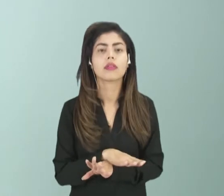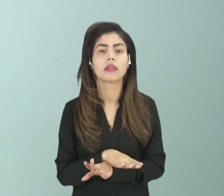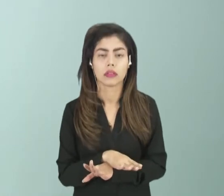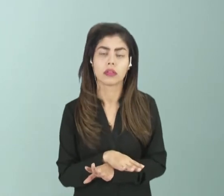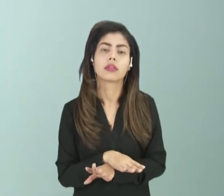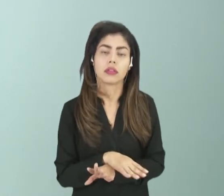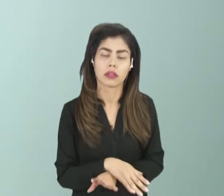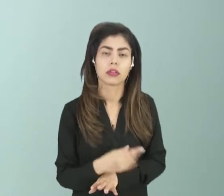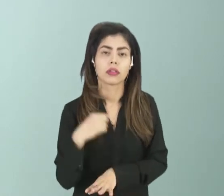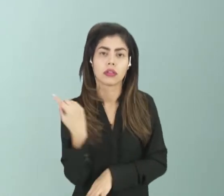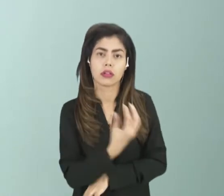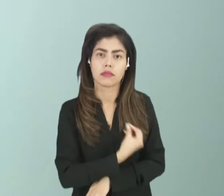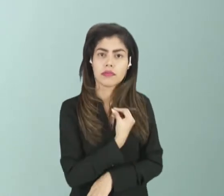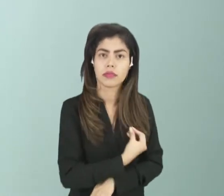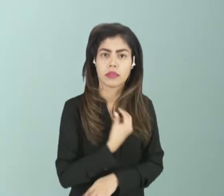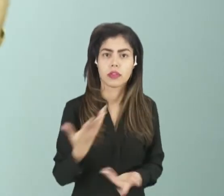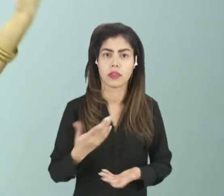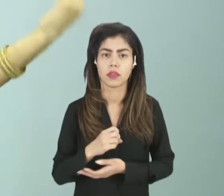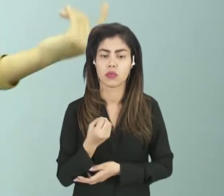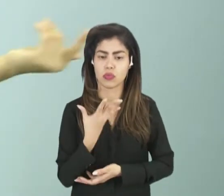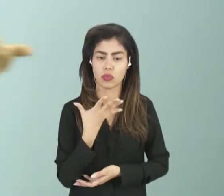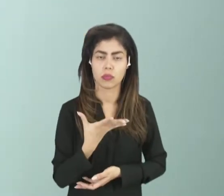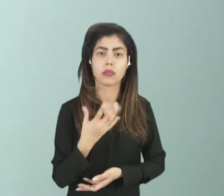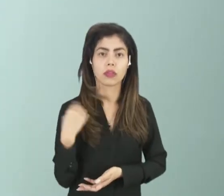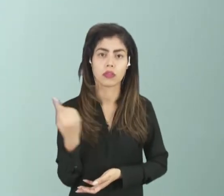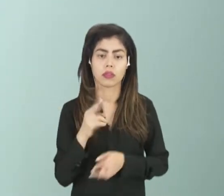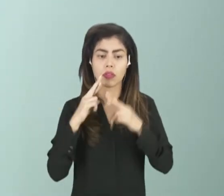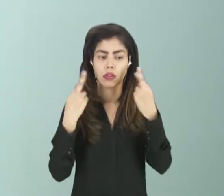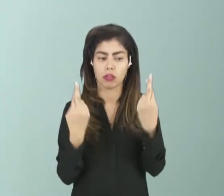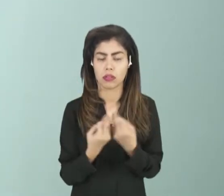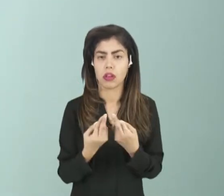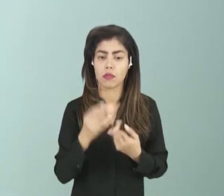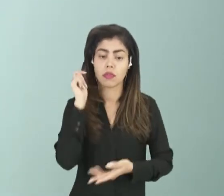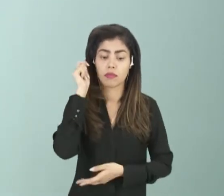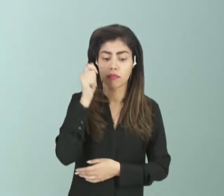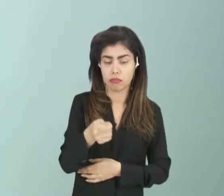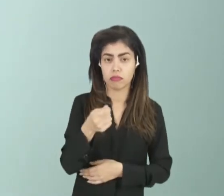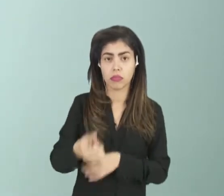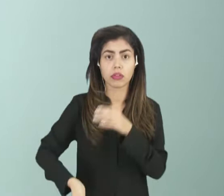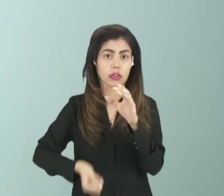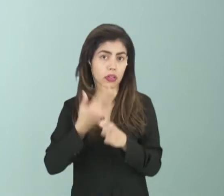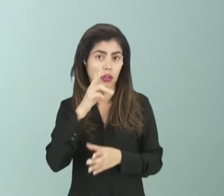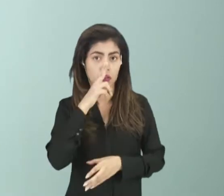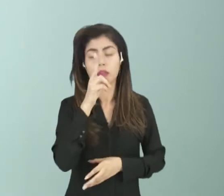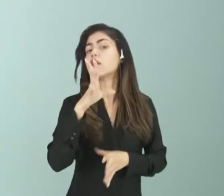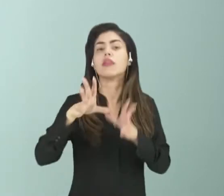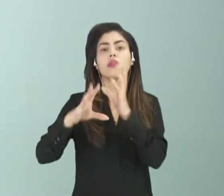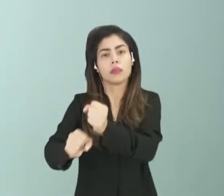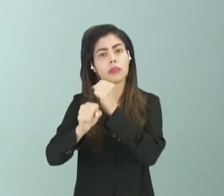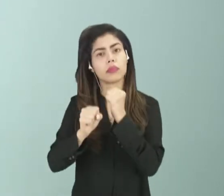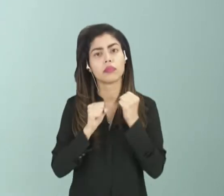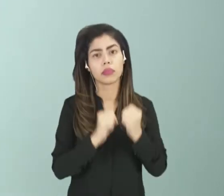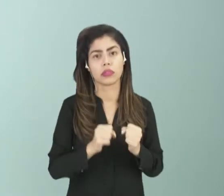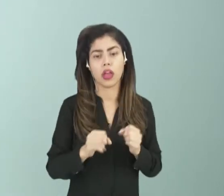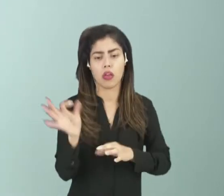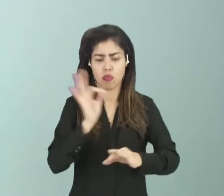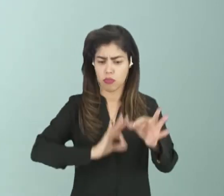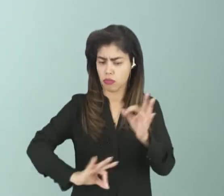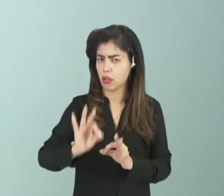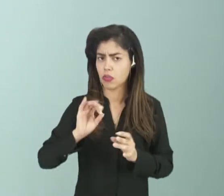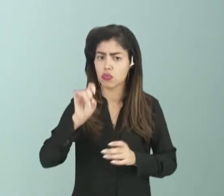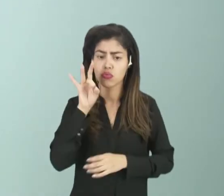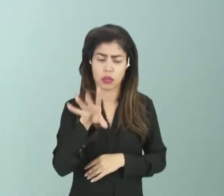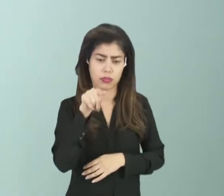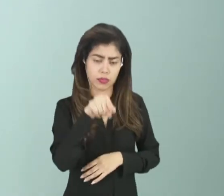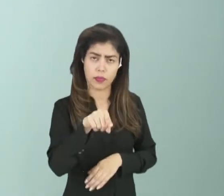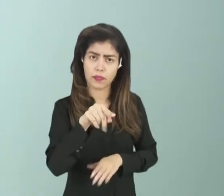garantir a vida, que é o nosso bem, nós nos reunimos e decidimos criar um poder soberano que nos controle. Só assim